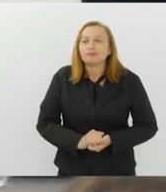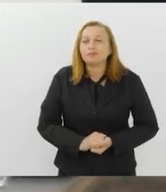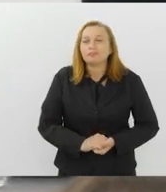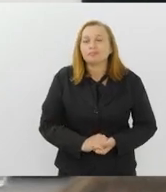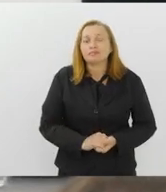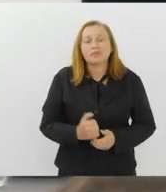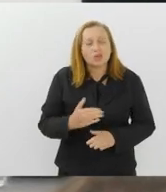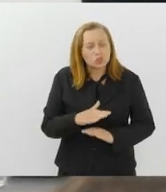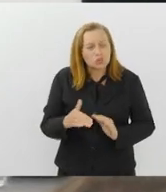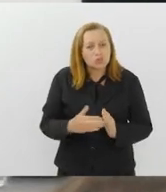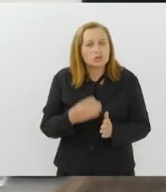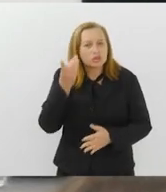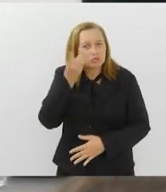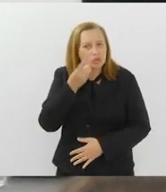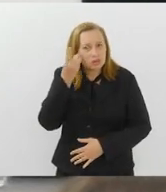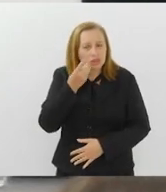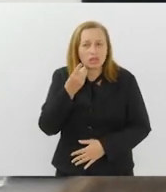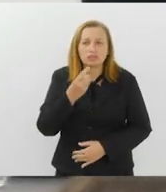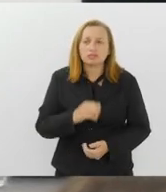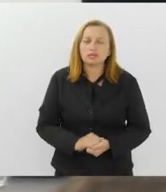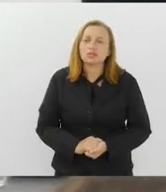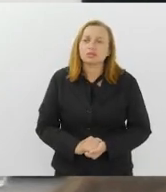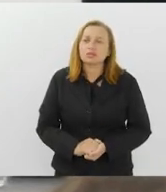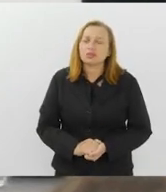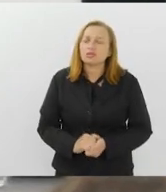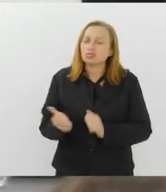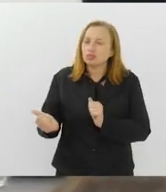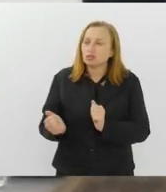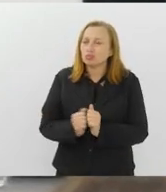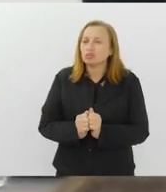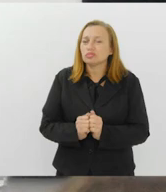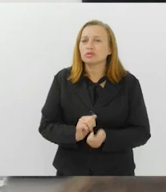A todos os deputados que estão aqui, ombreando, lado a lado.